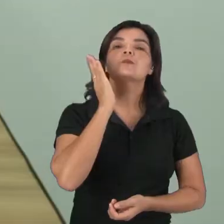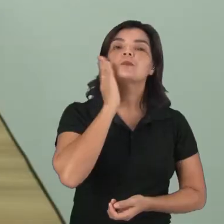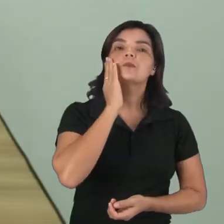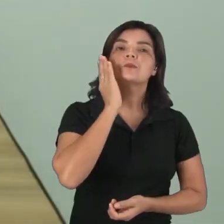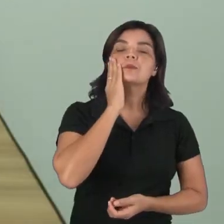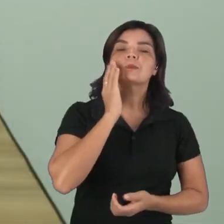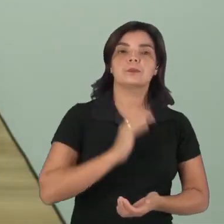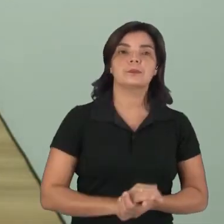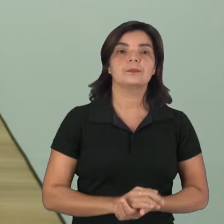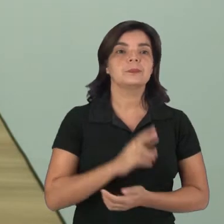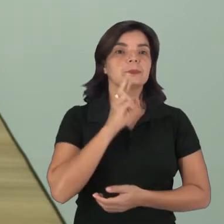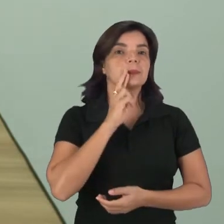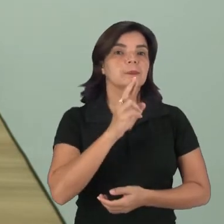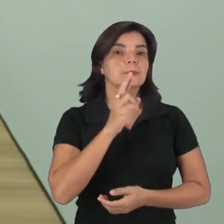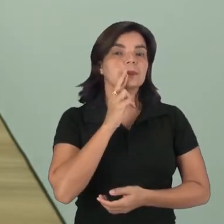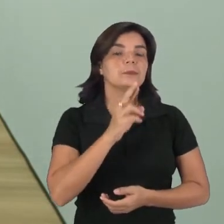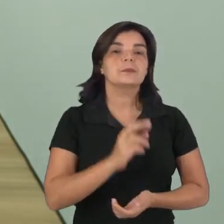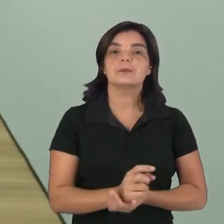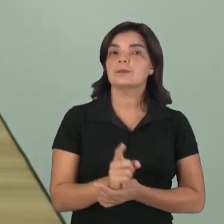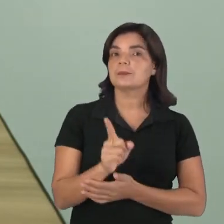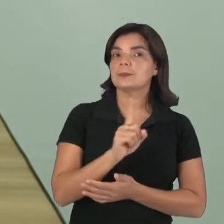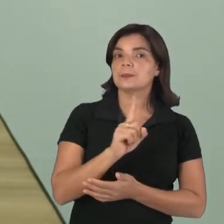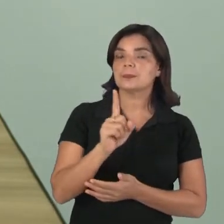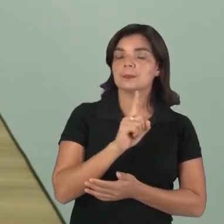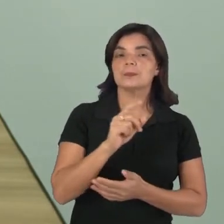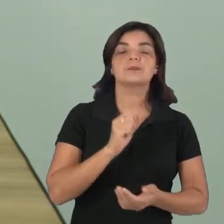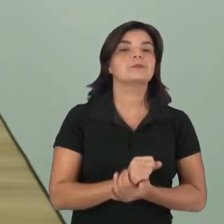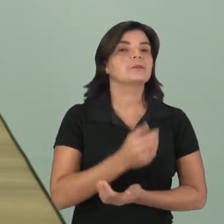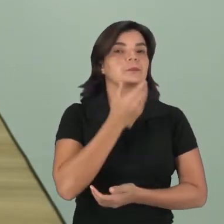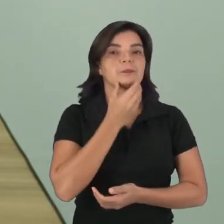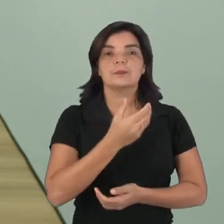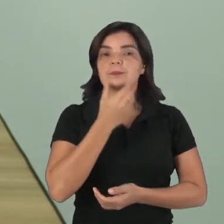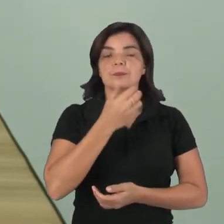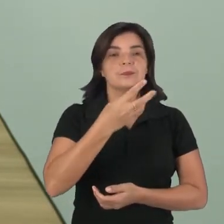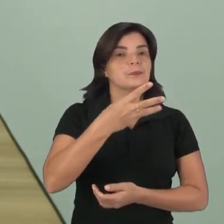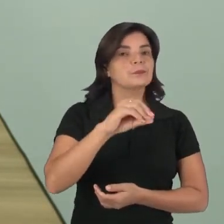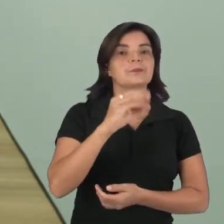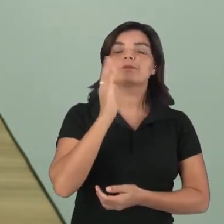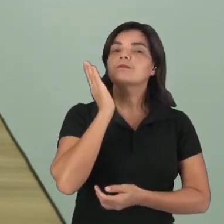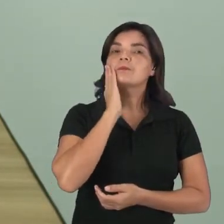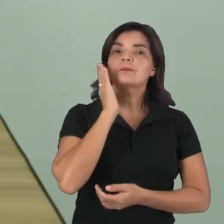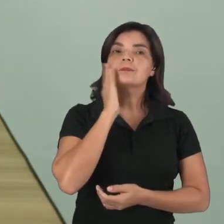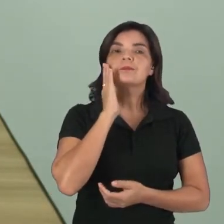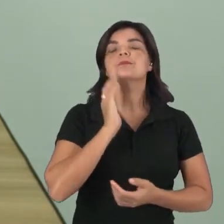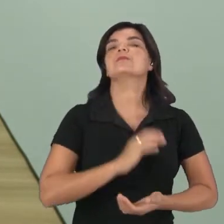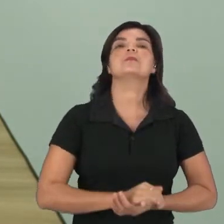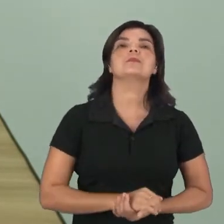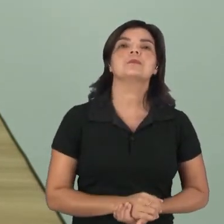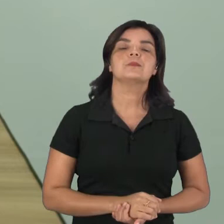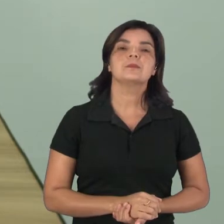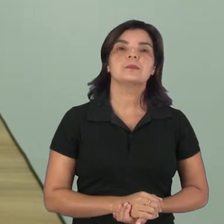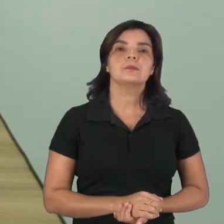dias muito bem então a resposta é não dezembro não tem 30 dias